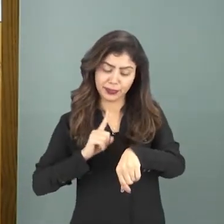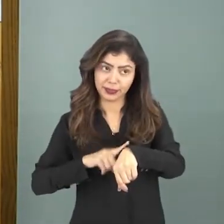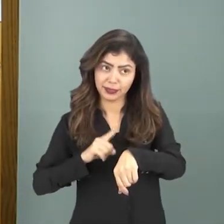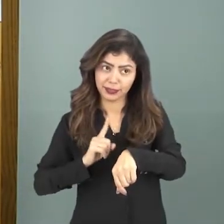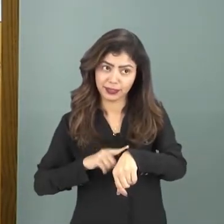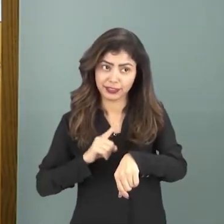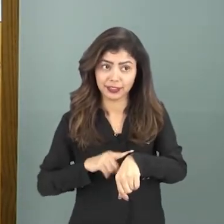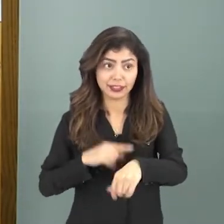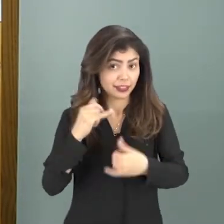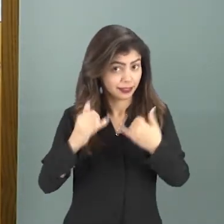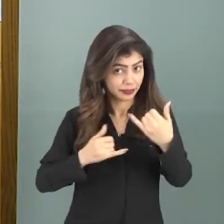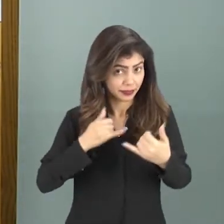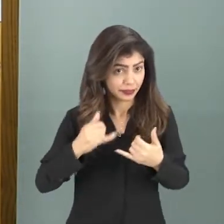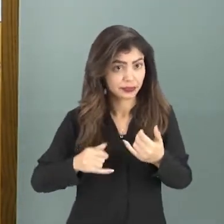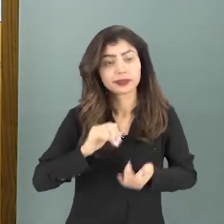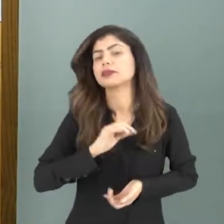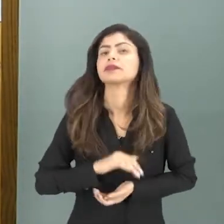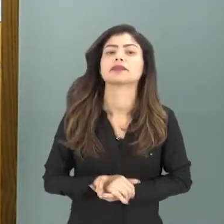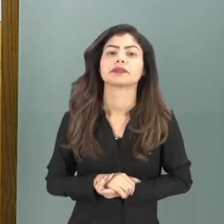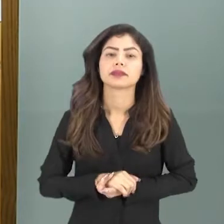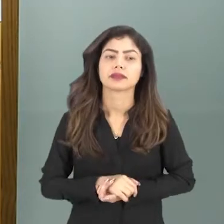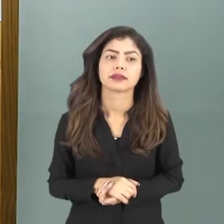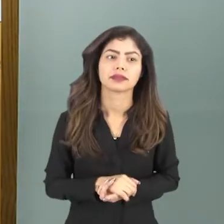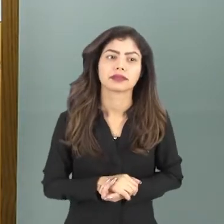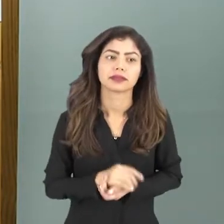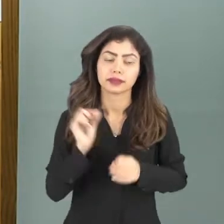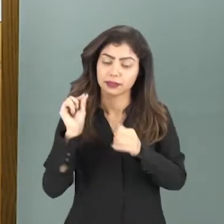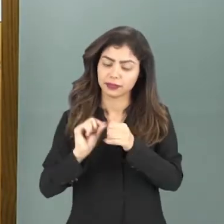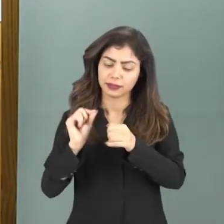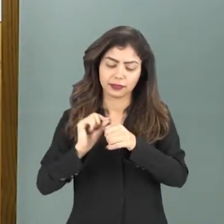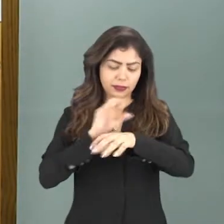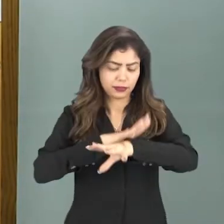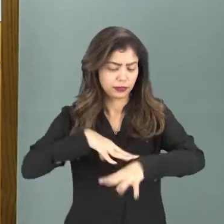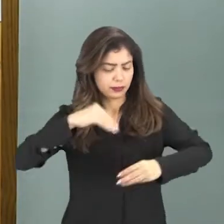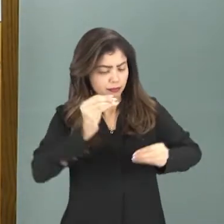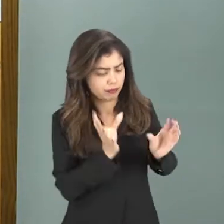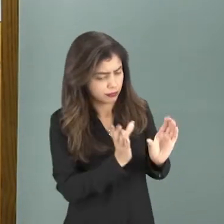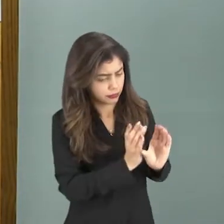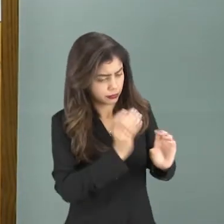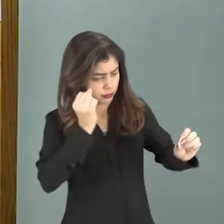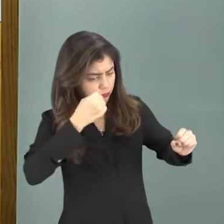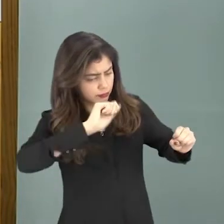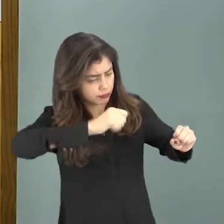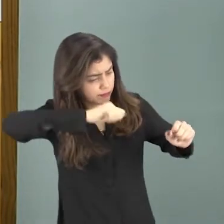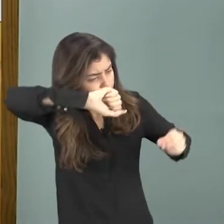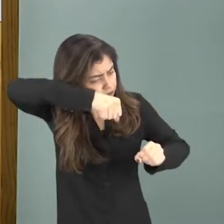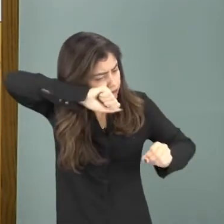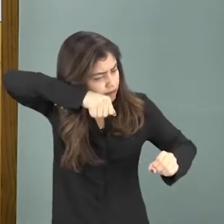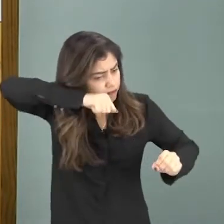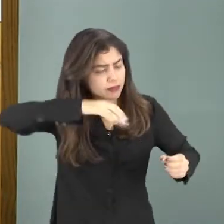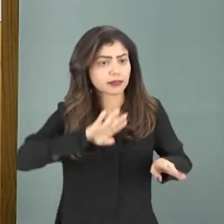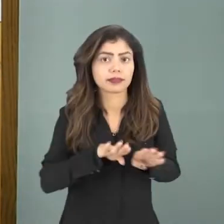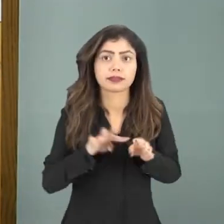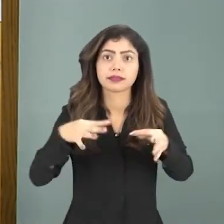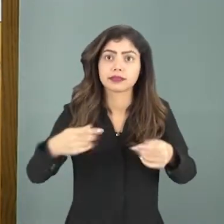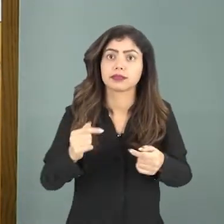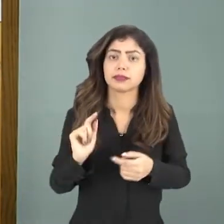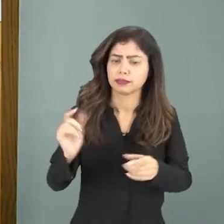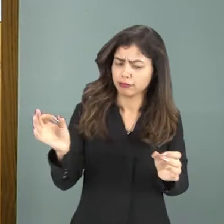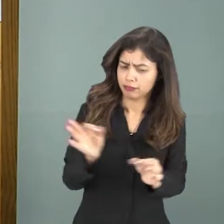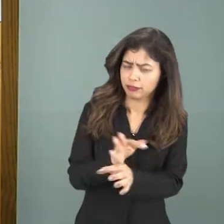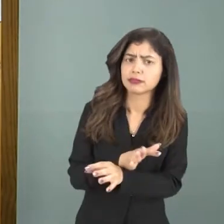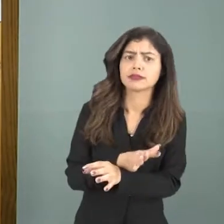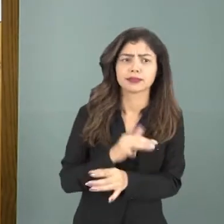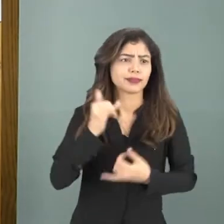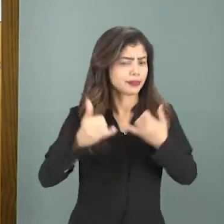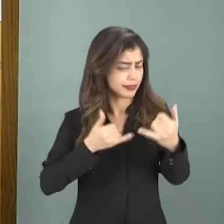tempo para ele brincar. Então, ele construiu a sua casa de palha. E assim que terminou